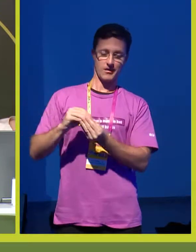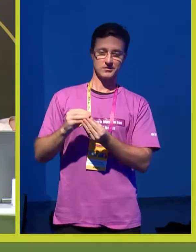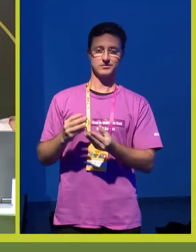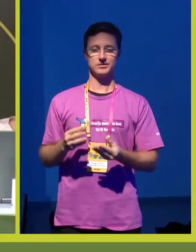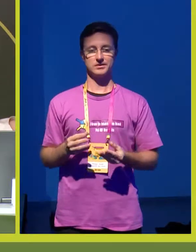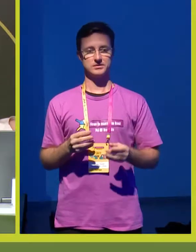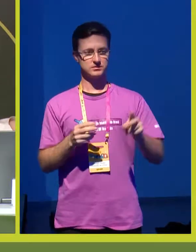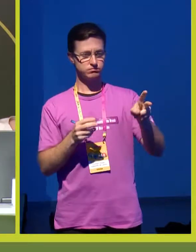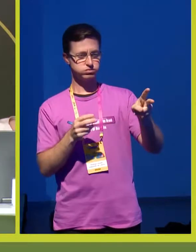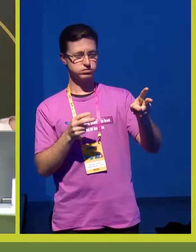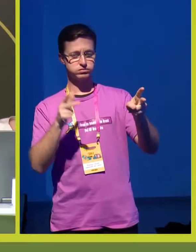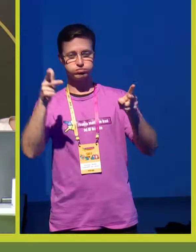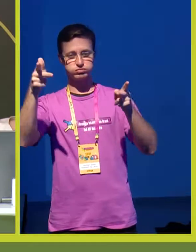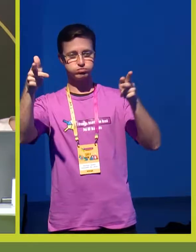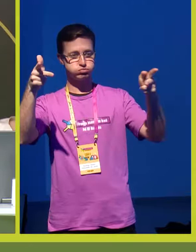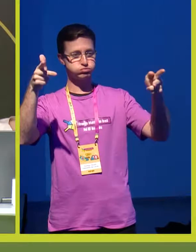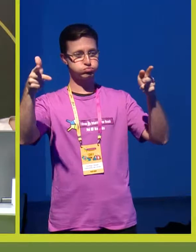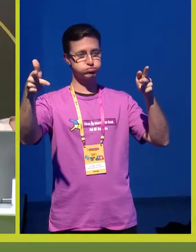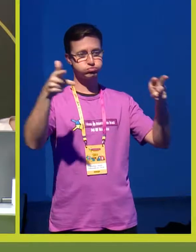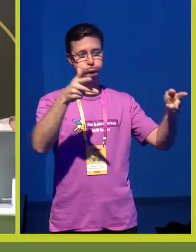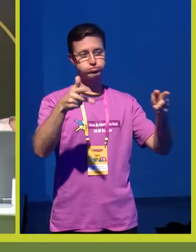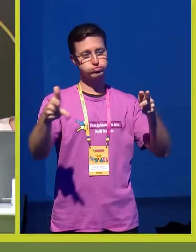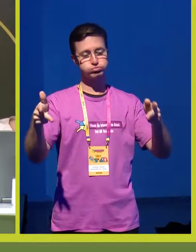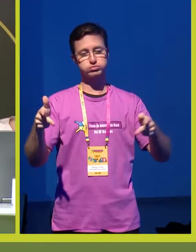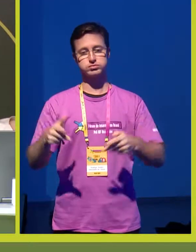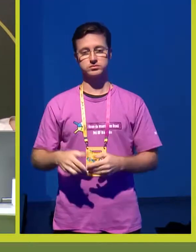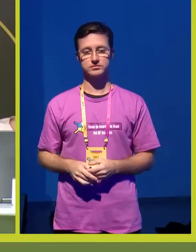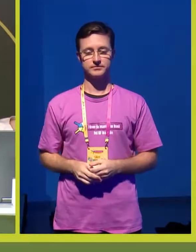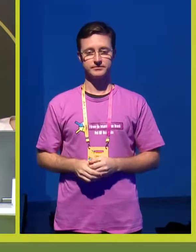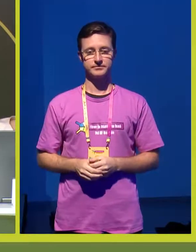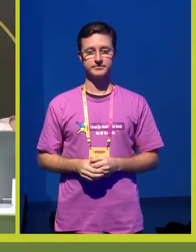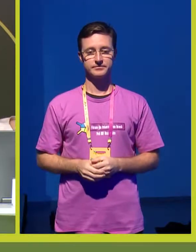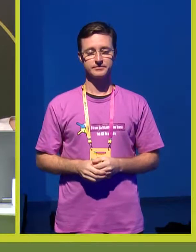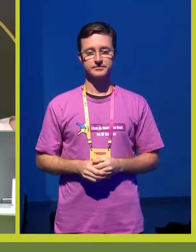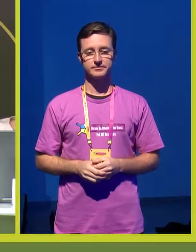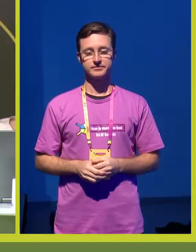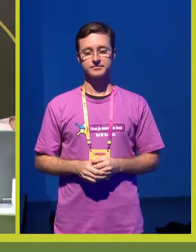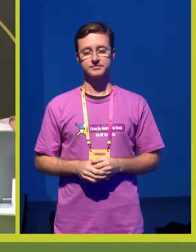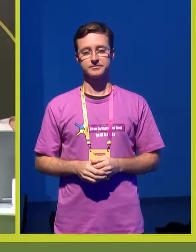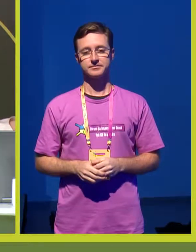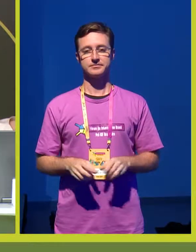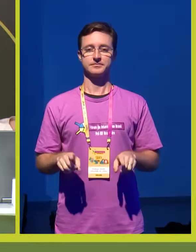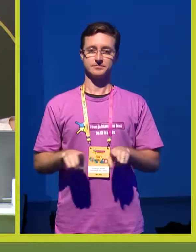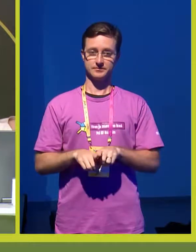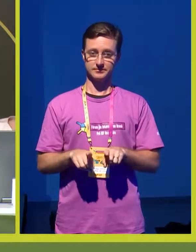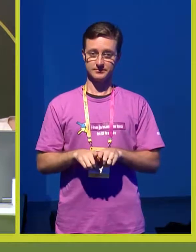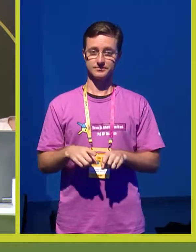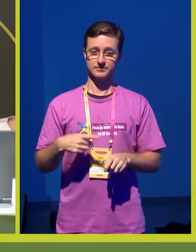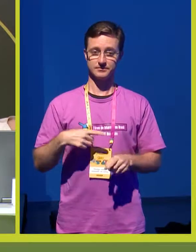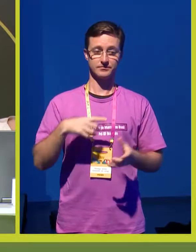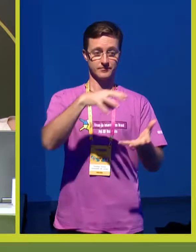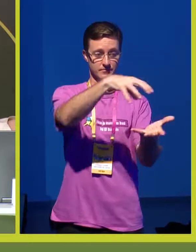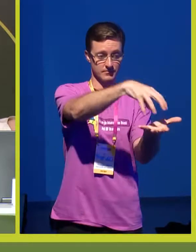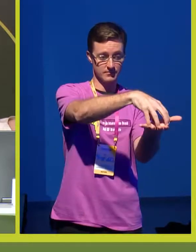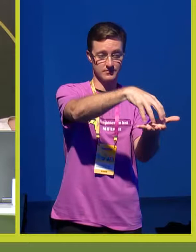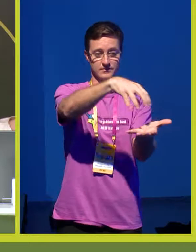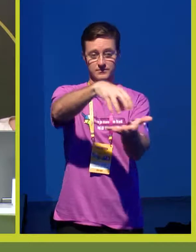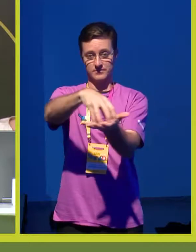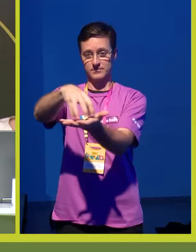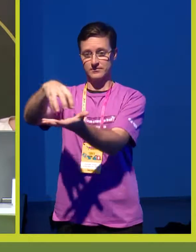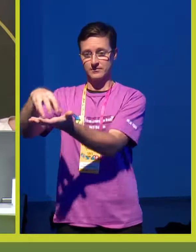risco de incidentes com base em inteligência artificial, e no qual se inserem também os centros integrados de inteligência